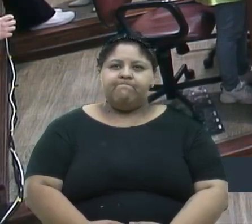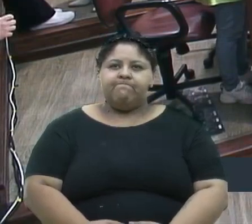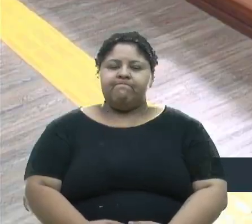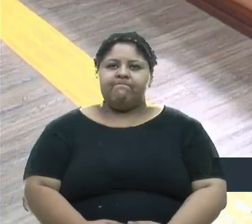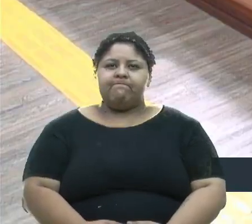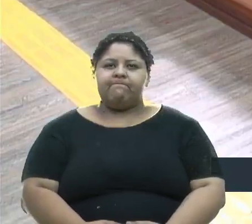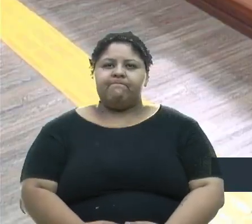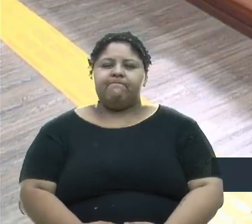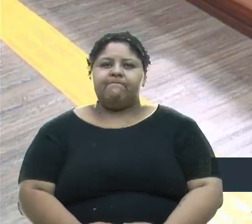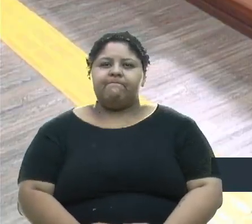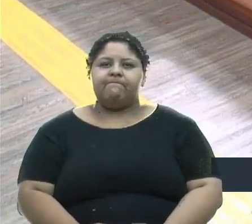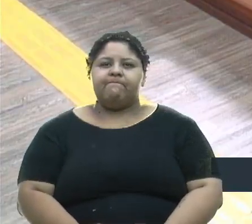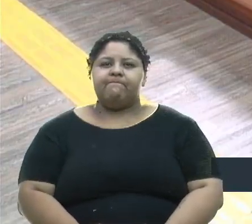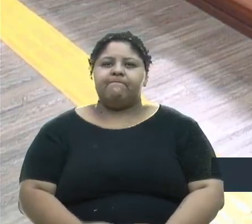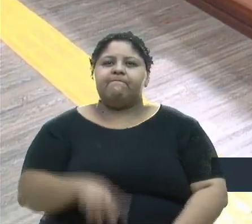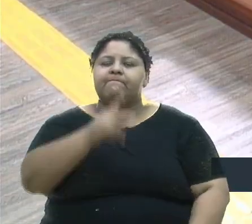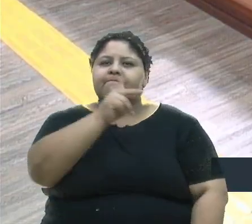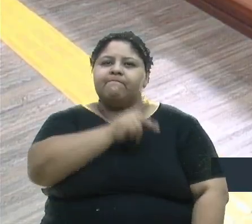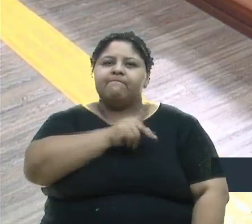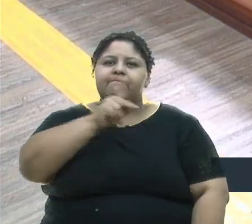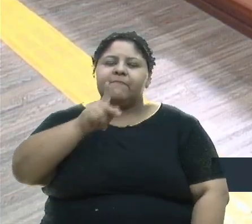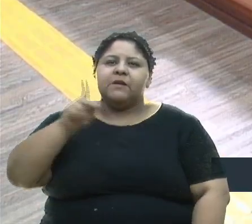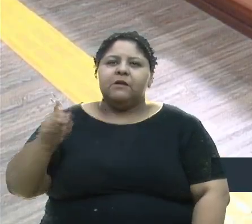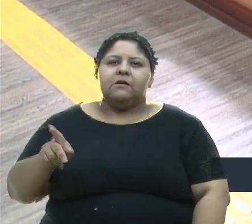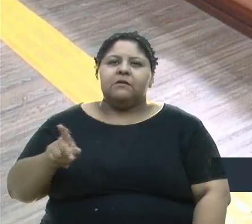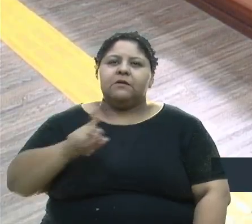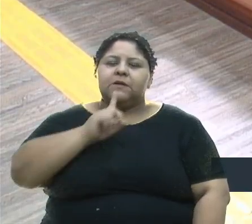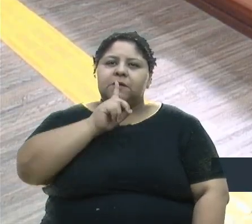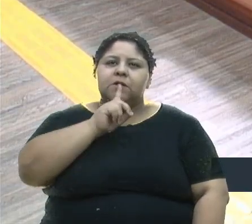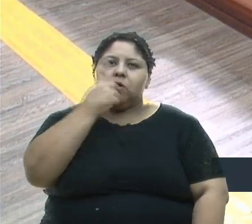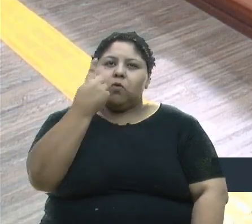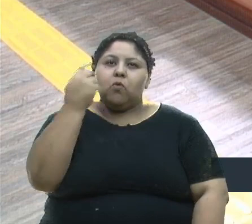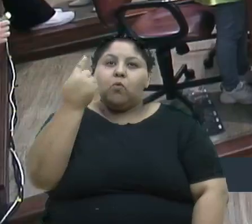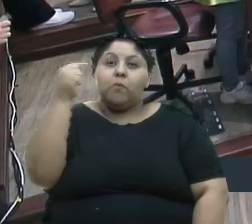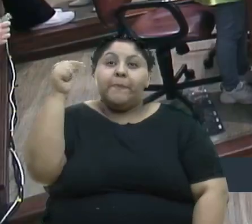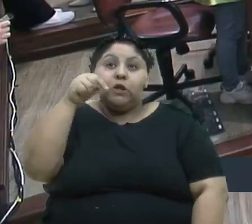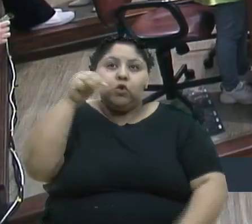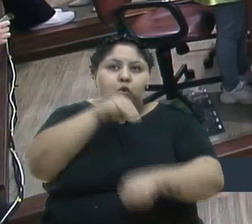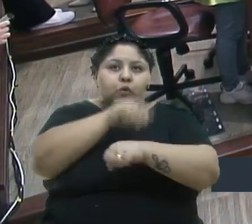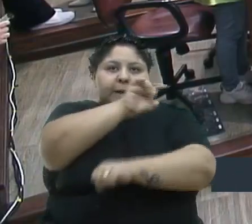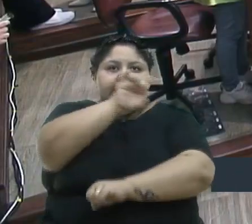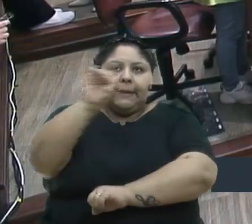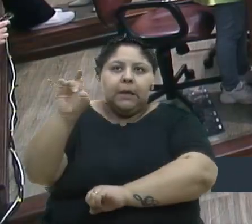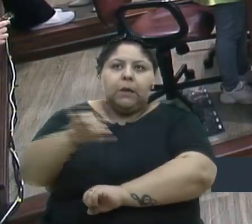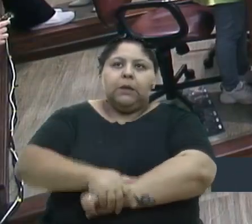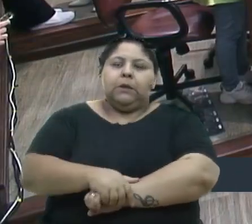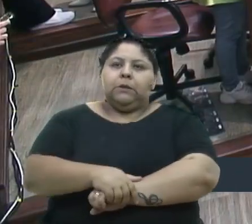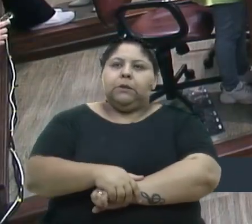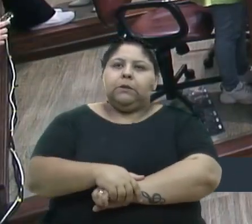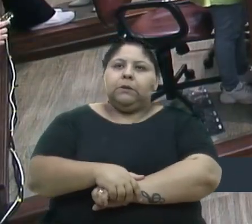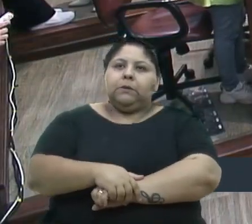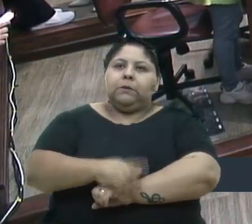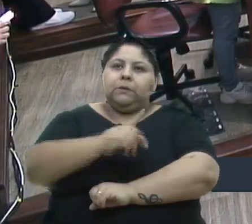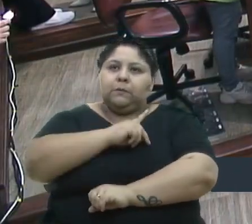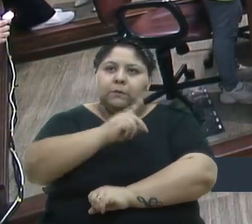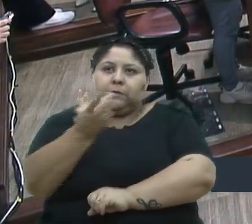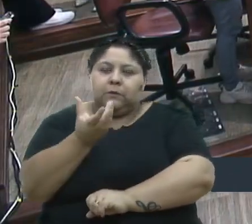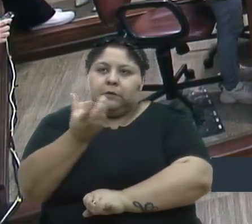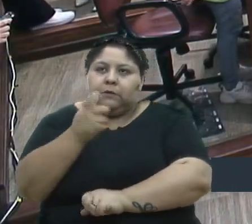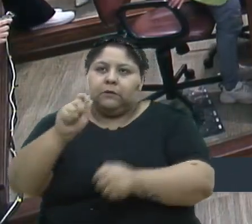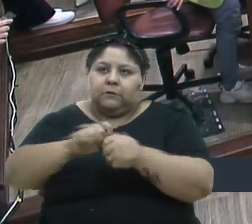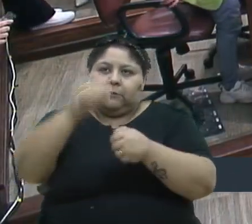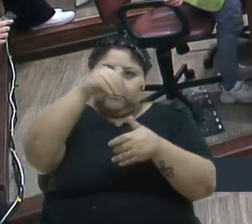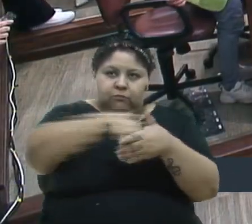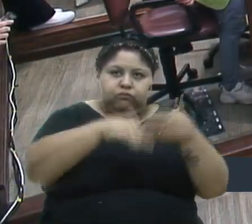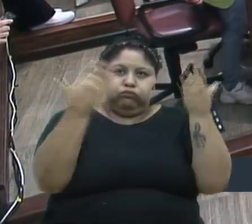Vereador Alberto, Zanquim, Dil e Bressan. 1 minuto para cada um, por favor. Senhor presidente, quero fazer um voto de